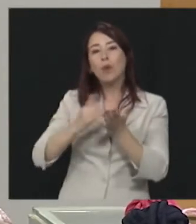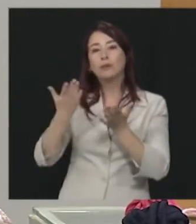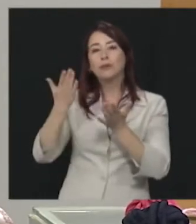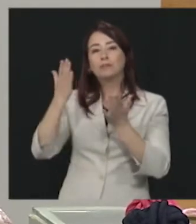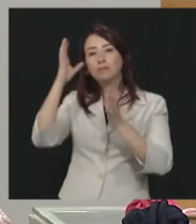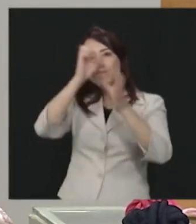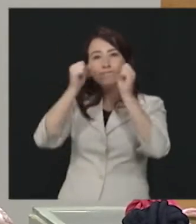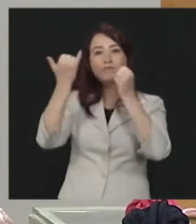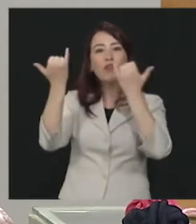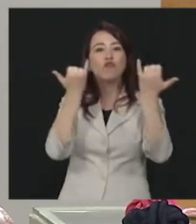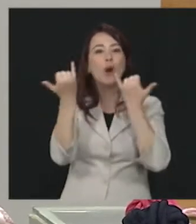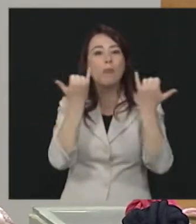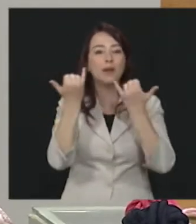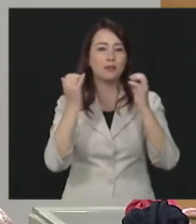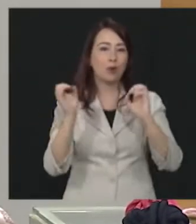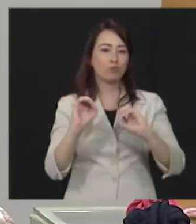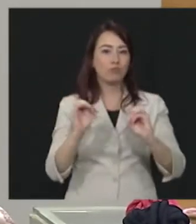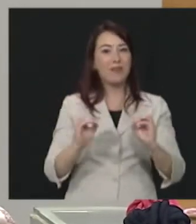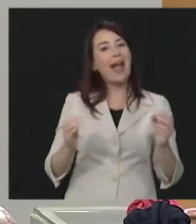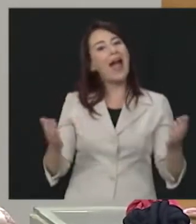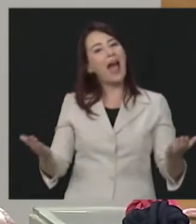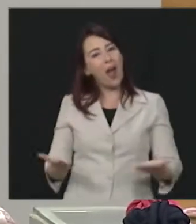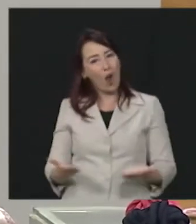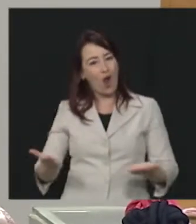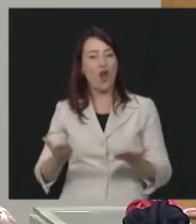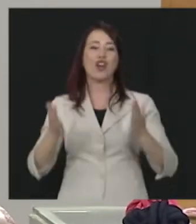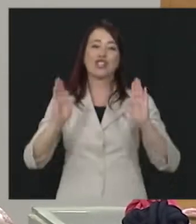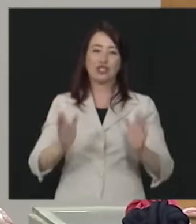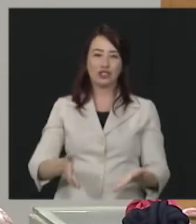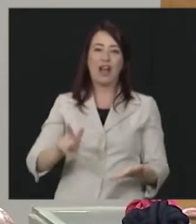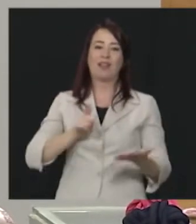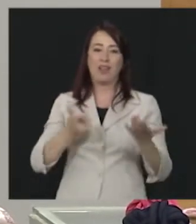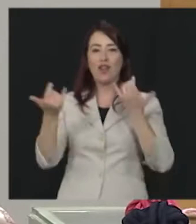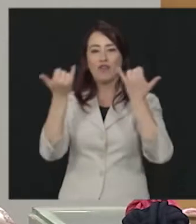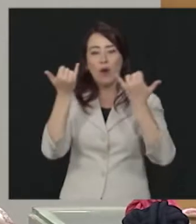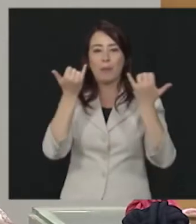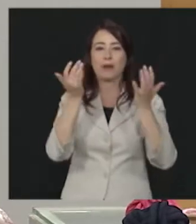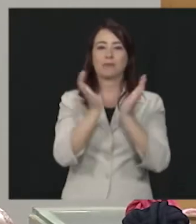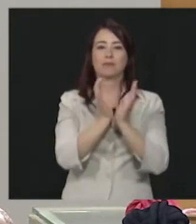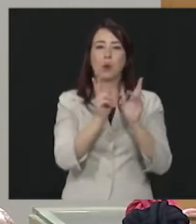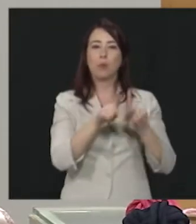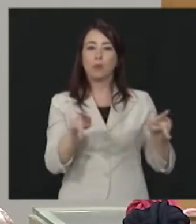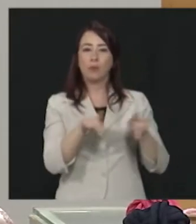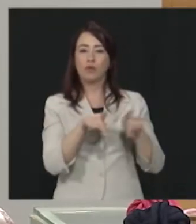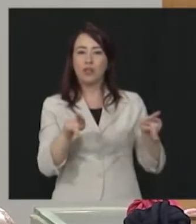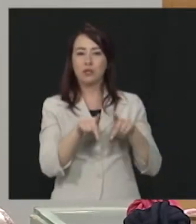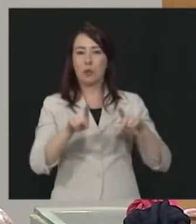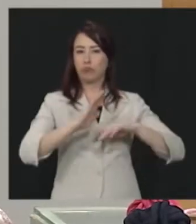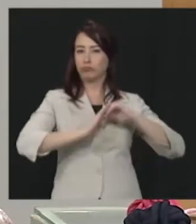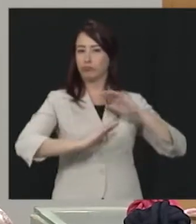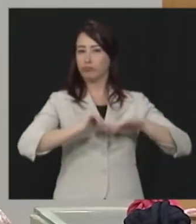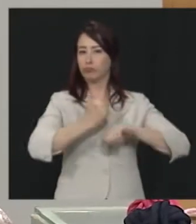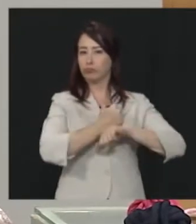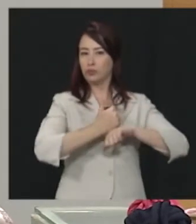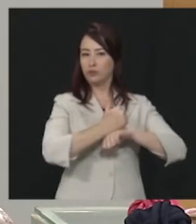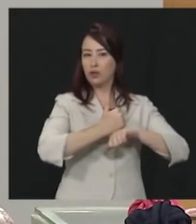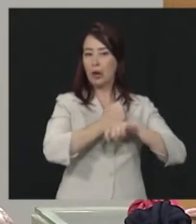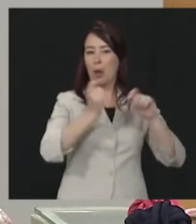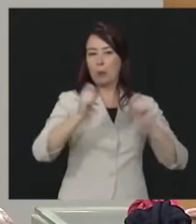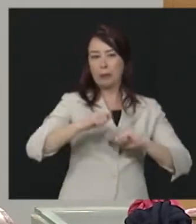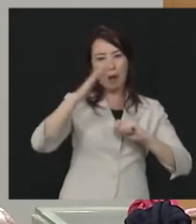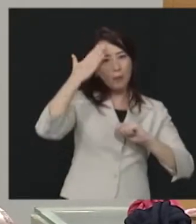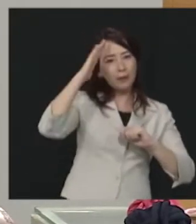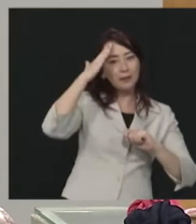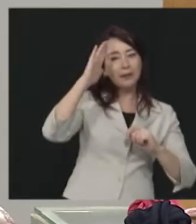Hoje já tem, felizmente, né? O professor preparado, a pessoa que pode atender bem